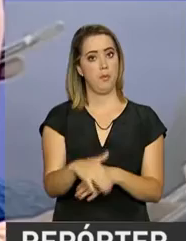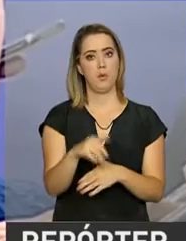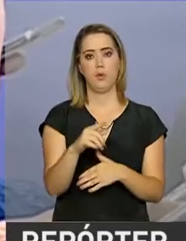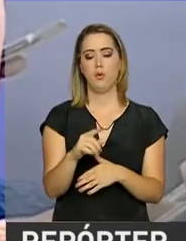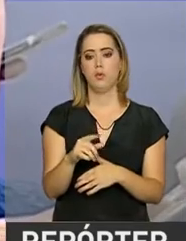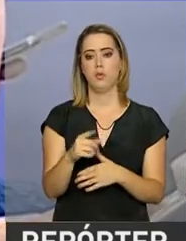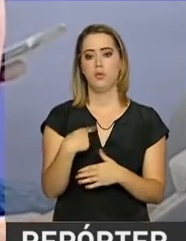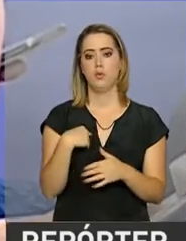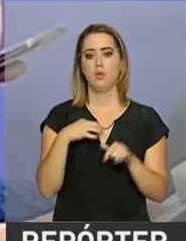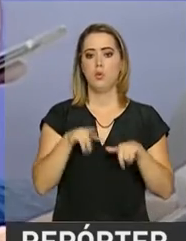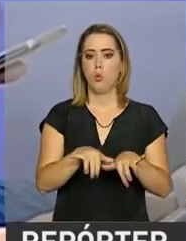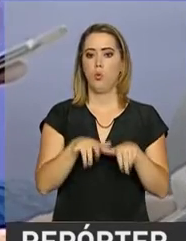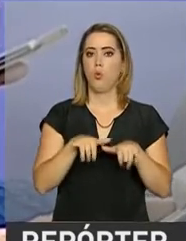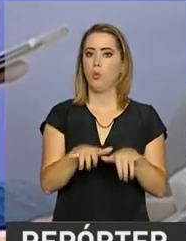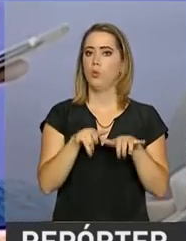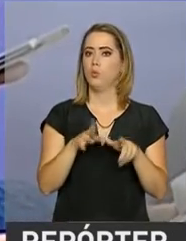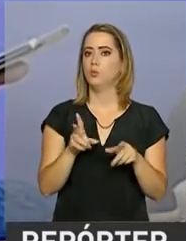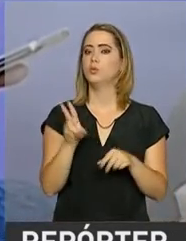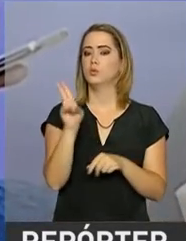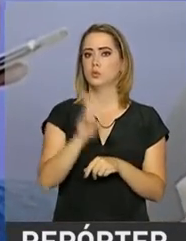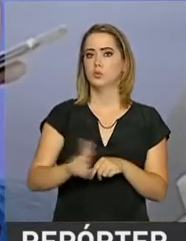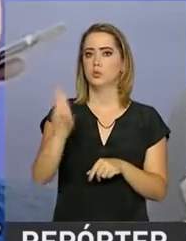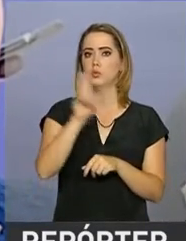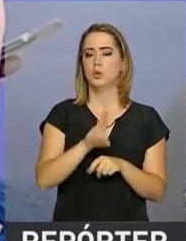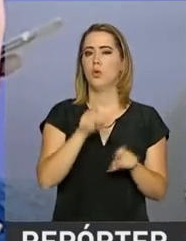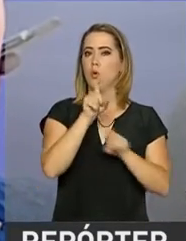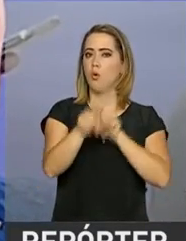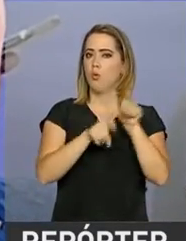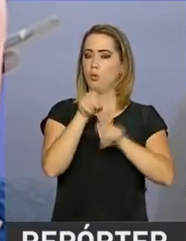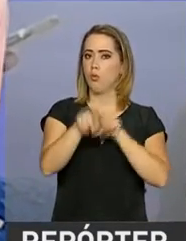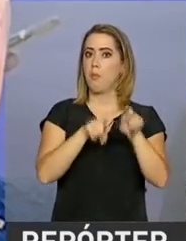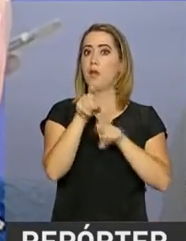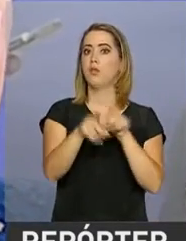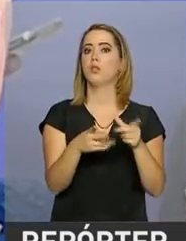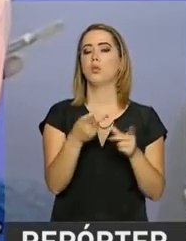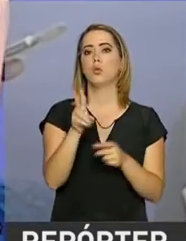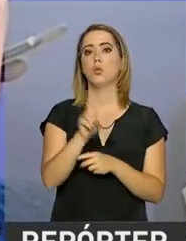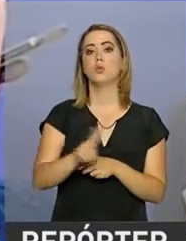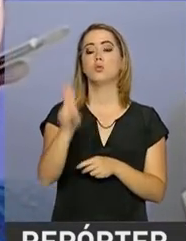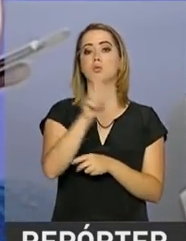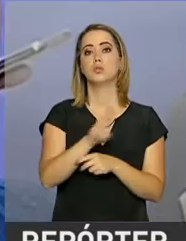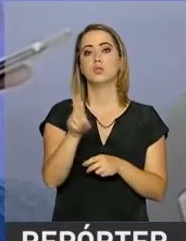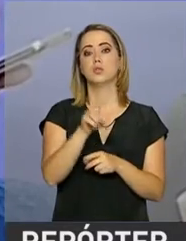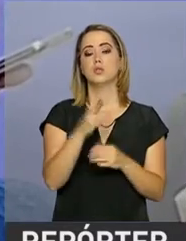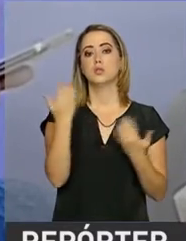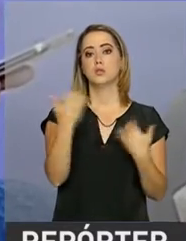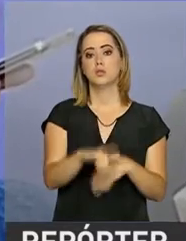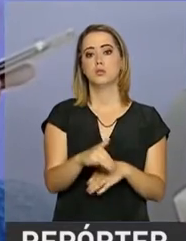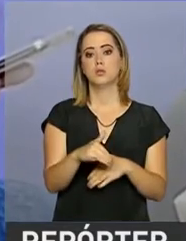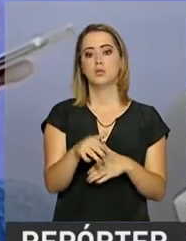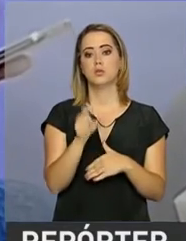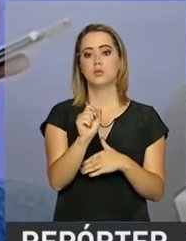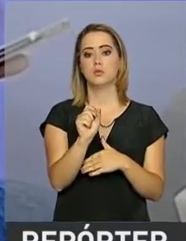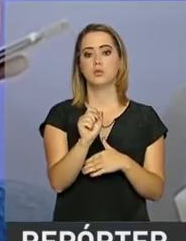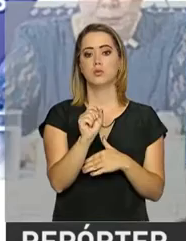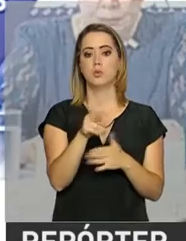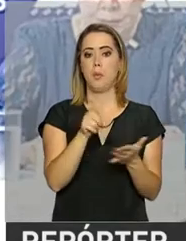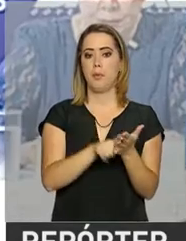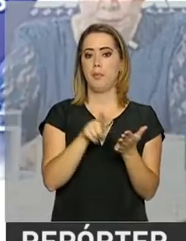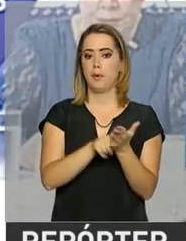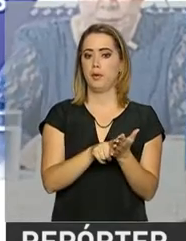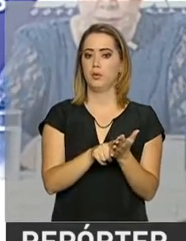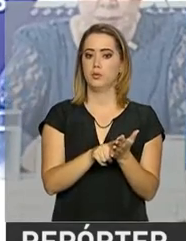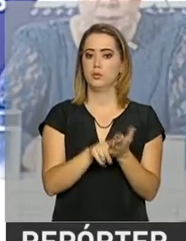o computador como instrumento de aplicação da prova e não mais a aplicação em papel